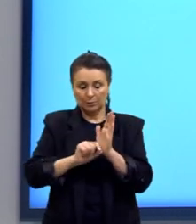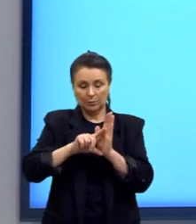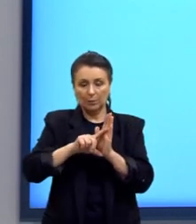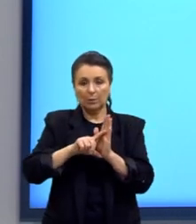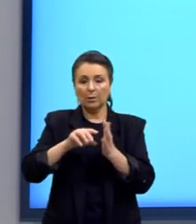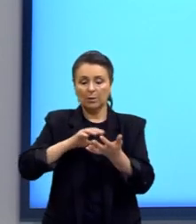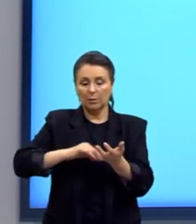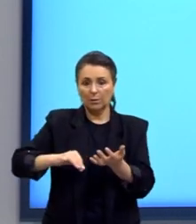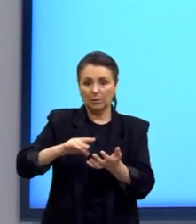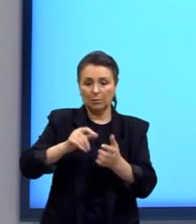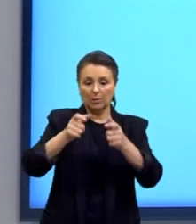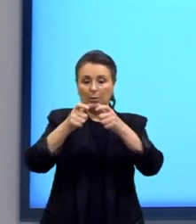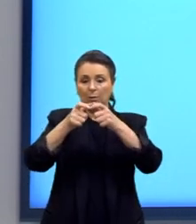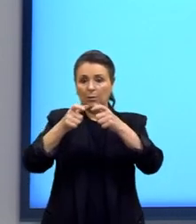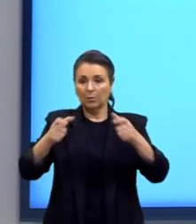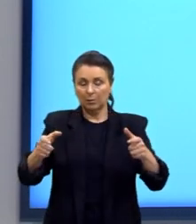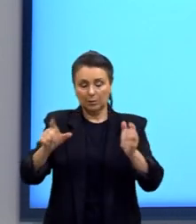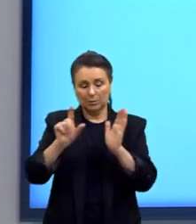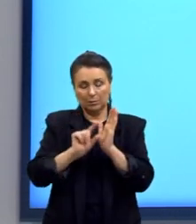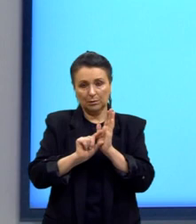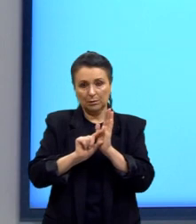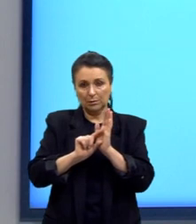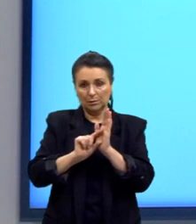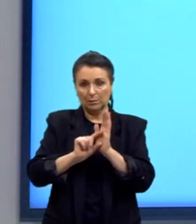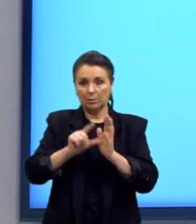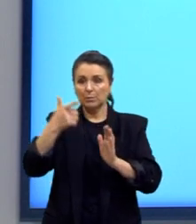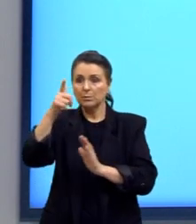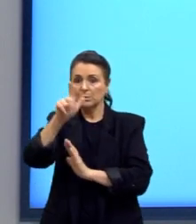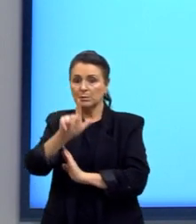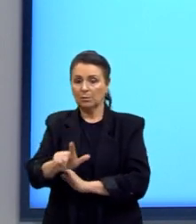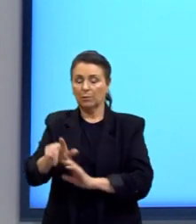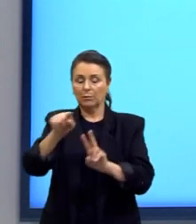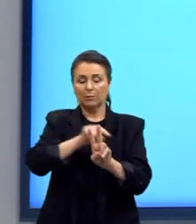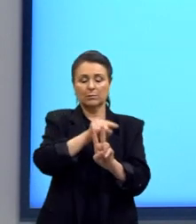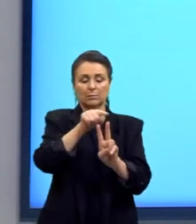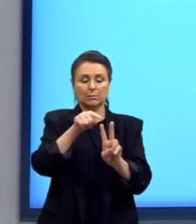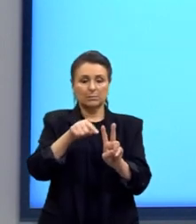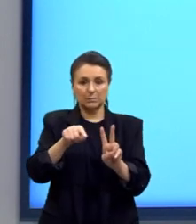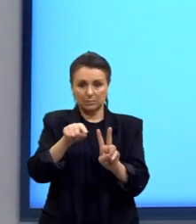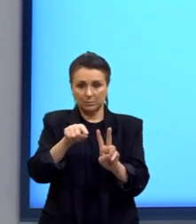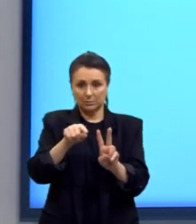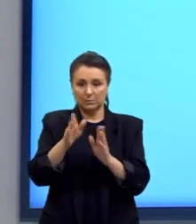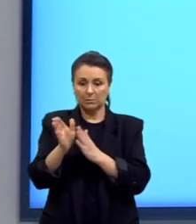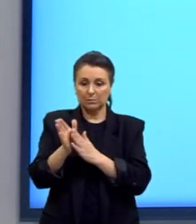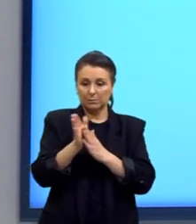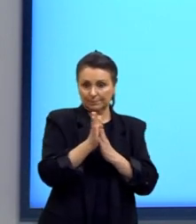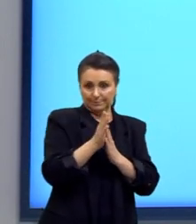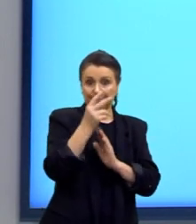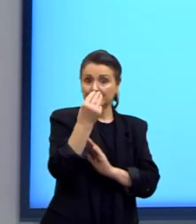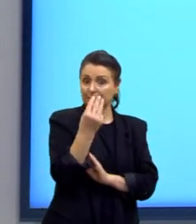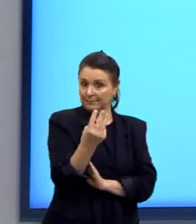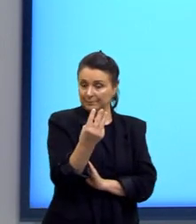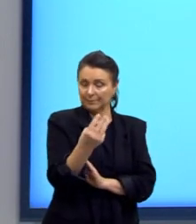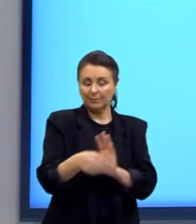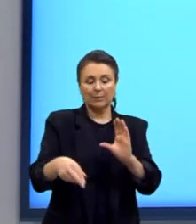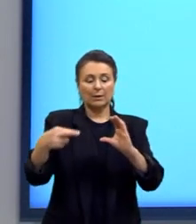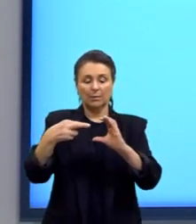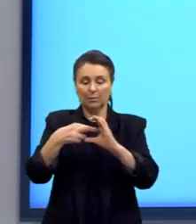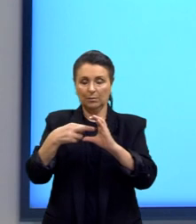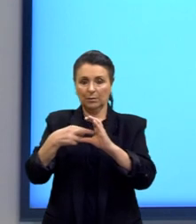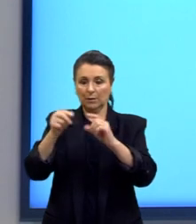calcular o volume do Cone menor novamente o pe nós e deixar como três o